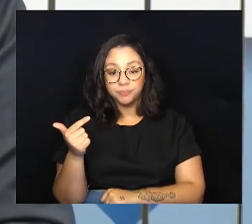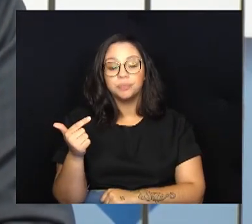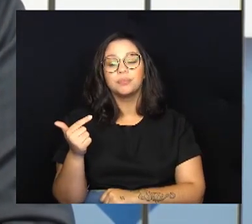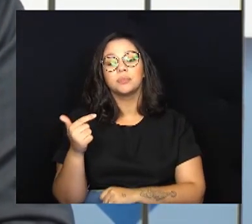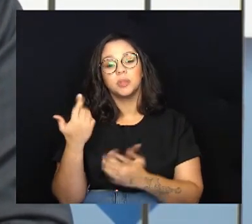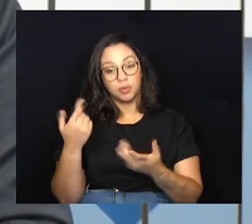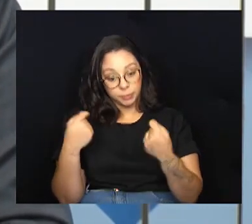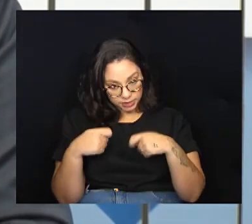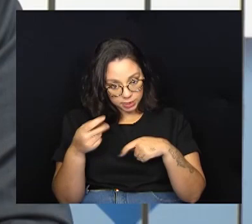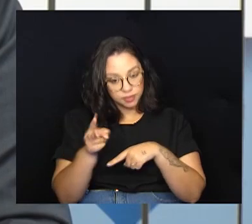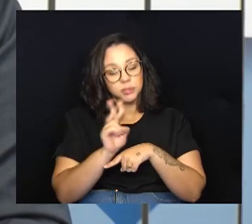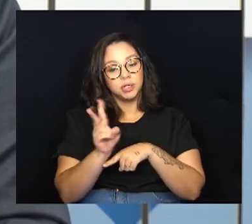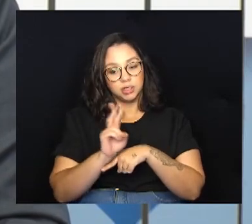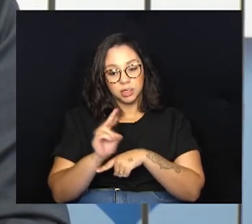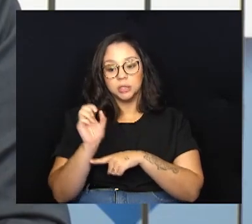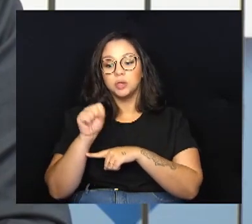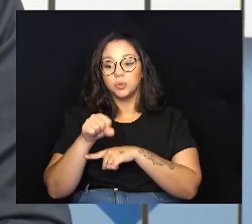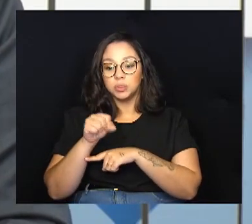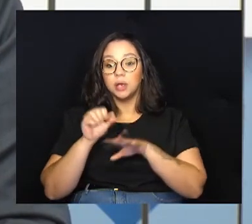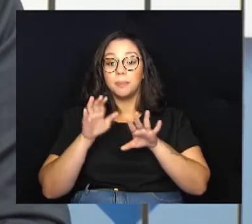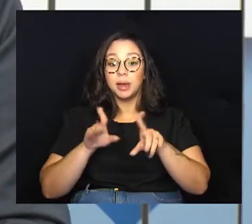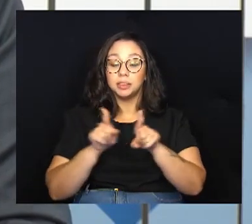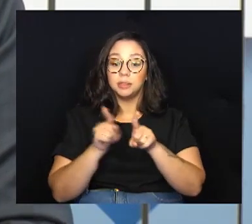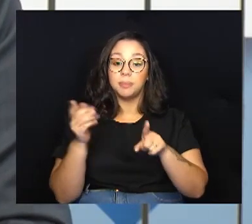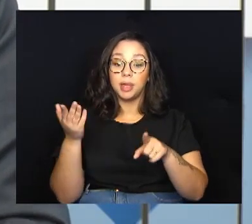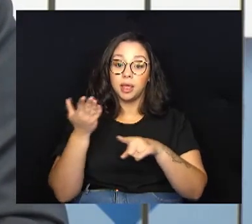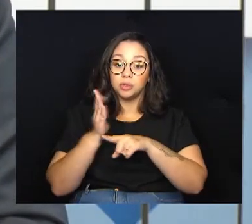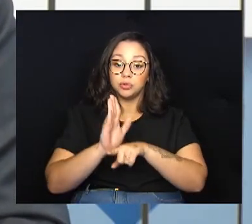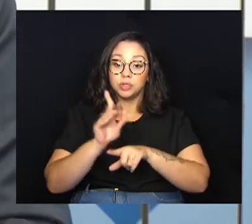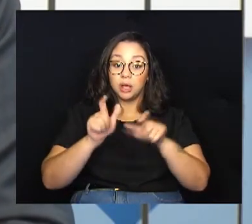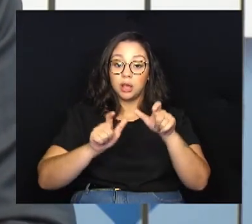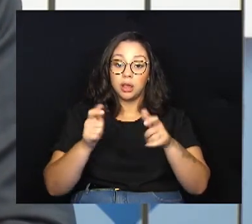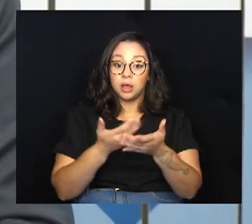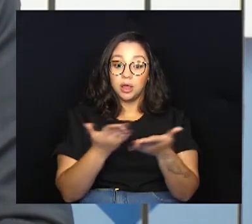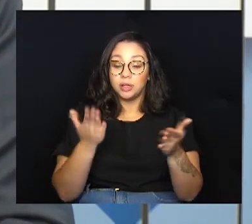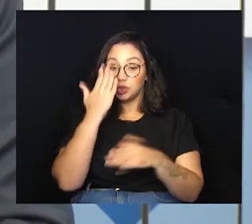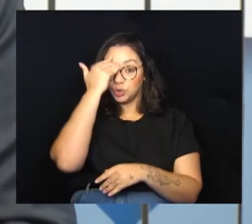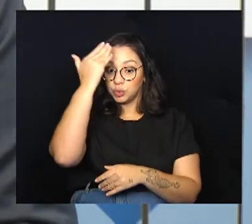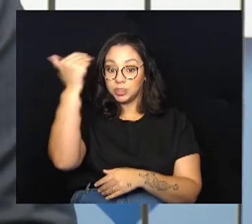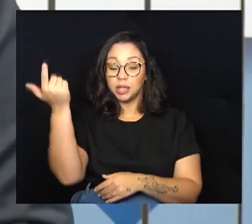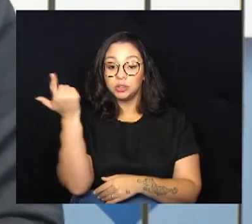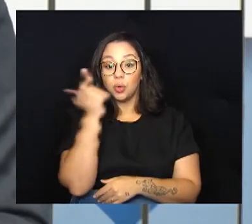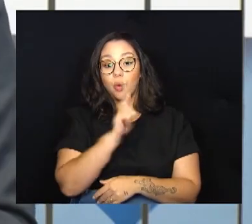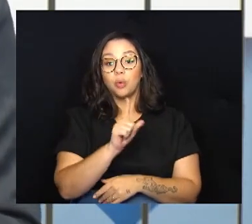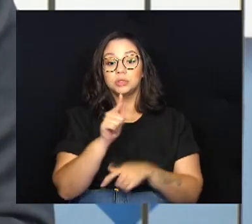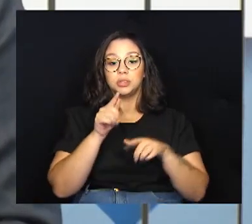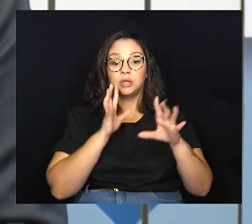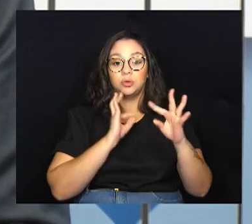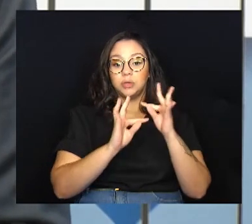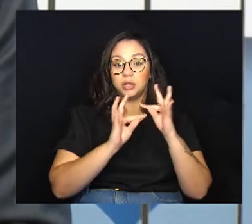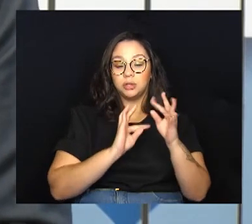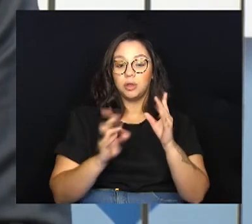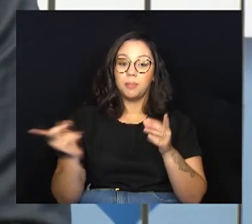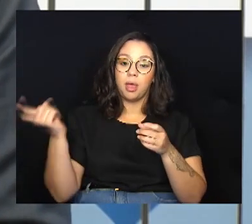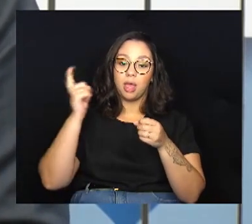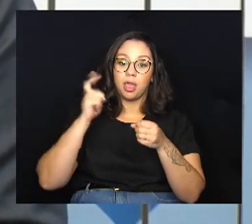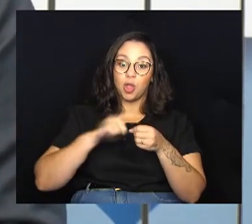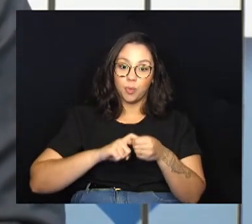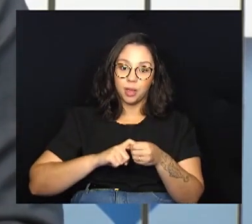está convidada a participar, né, das nossas reuniões, que são sempre na primeira sexta-feira do mês, às 9 horas da